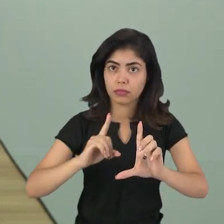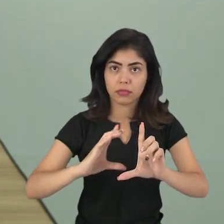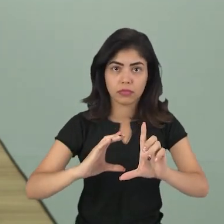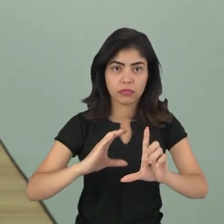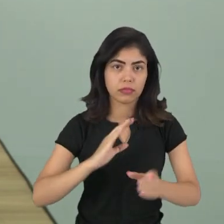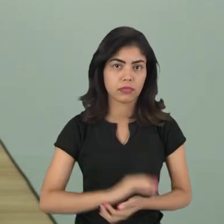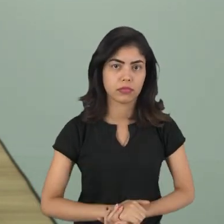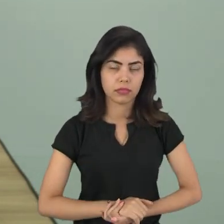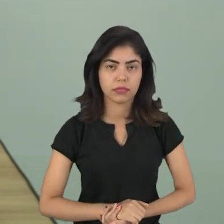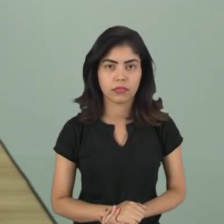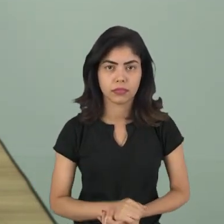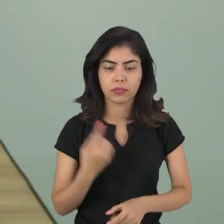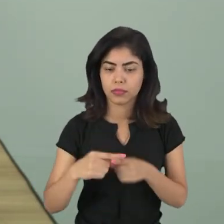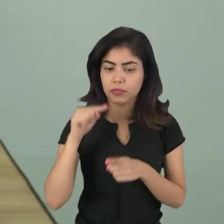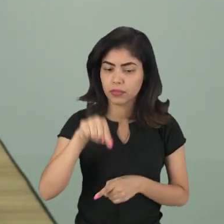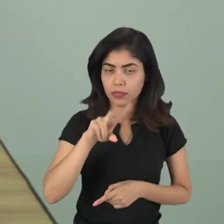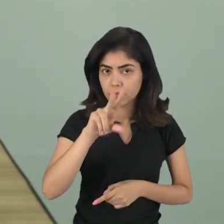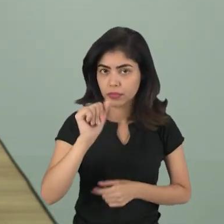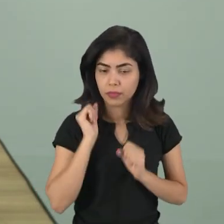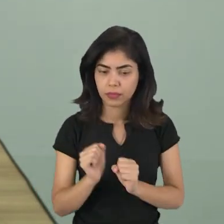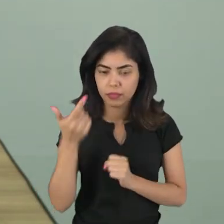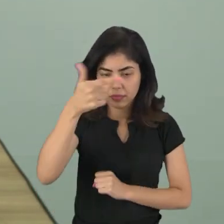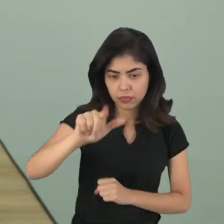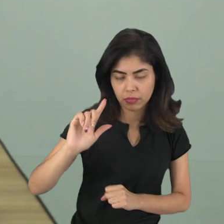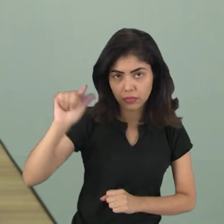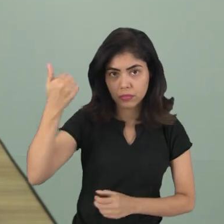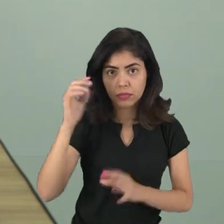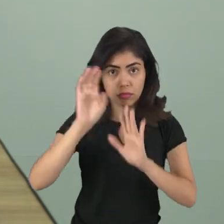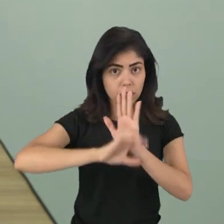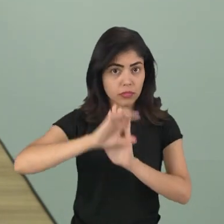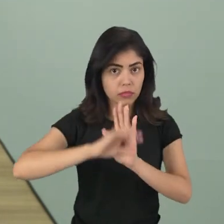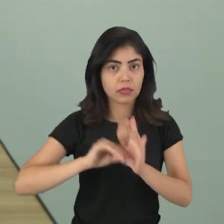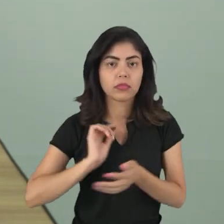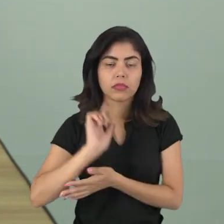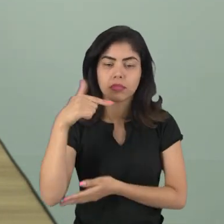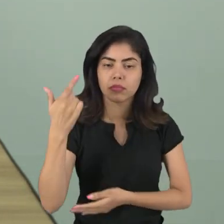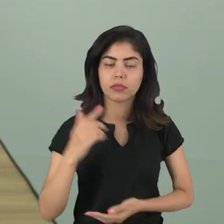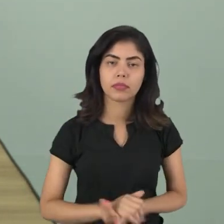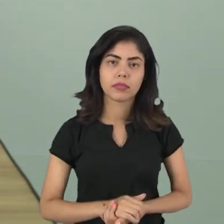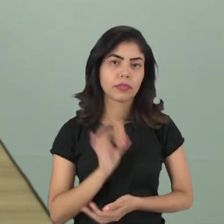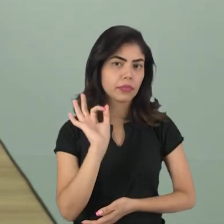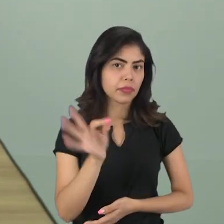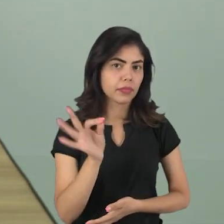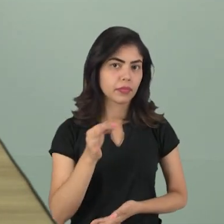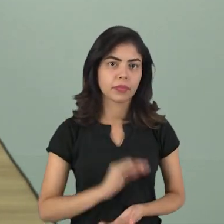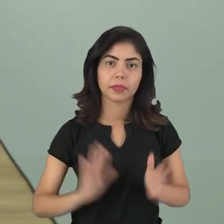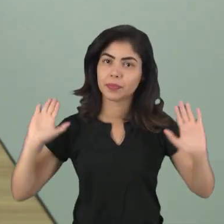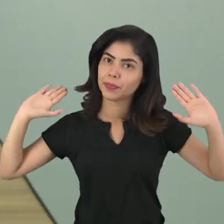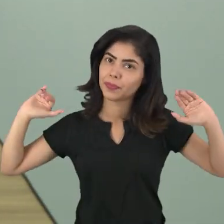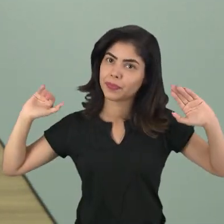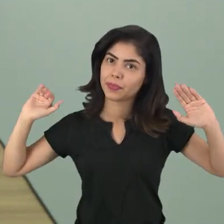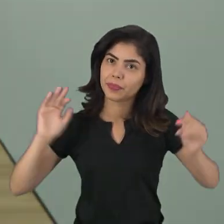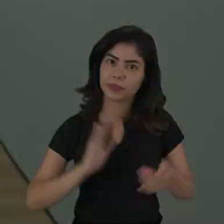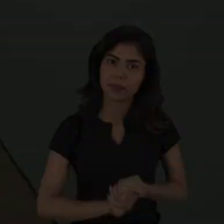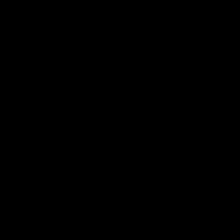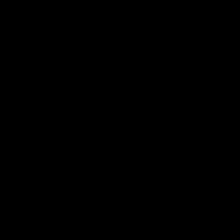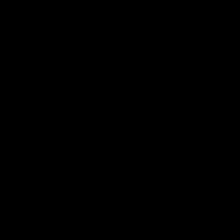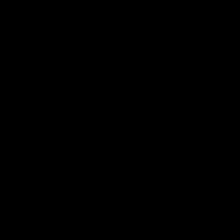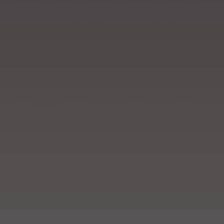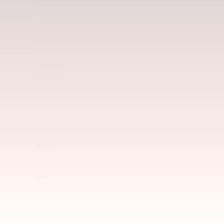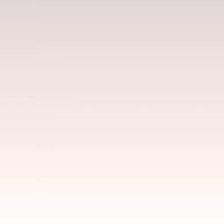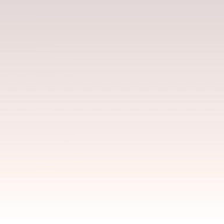está defendendo nesse texto, todas as vezes que vocês forem interpretar um texto que estiver falando